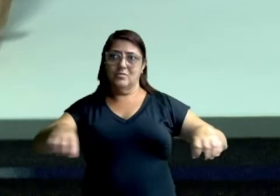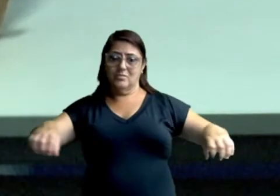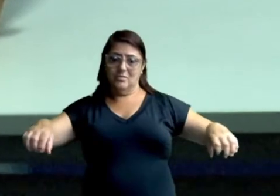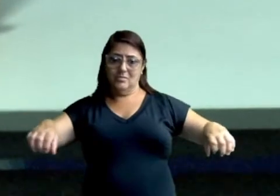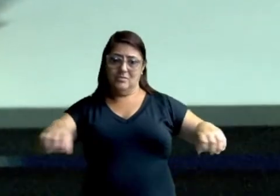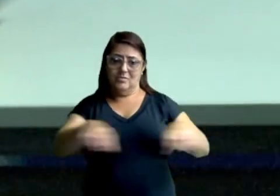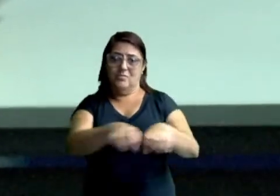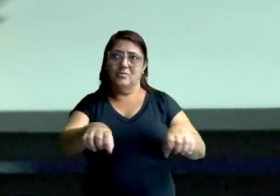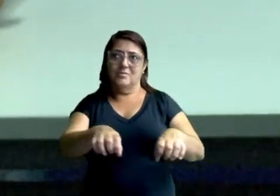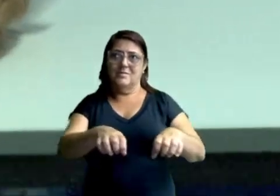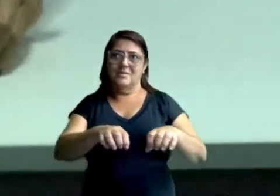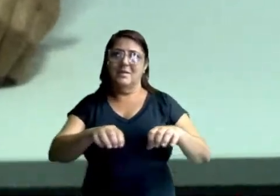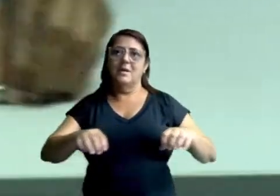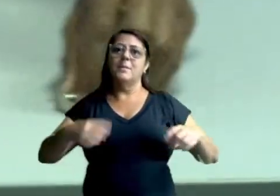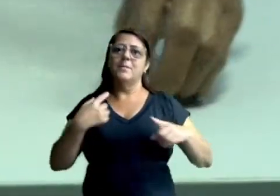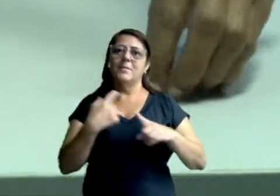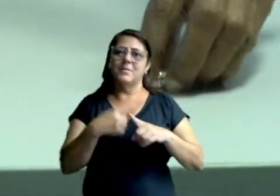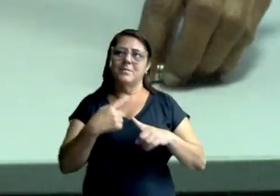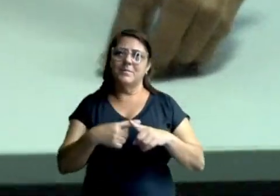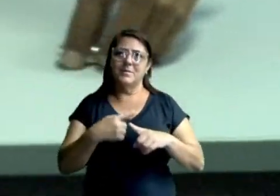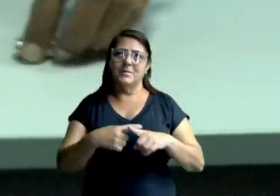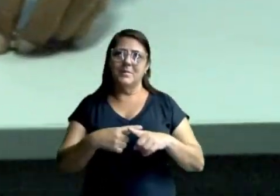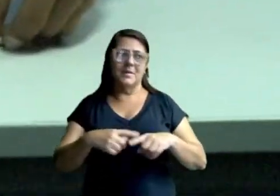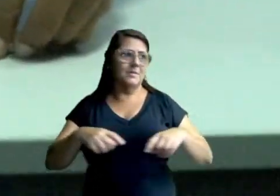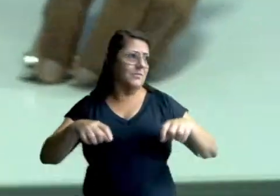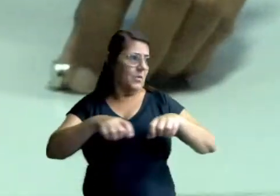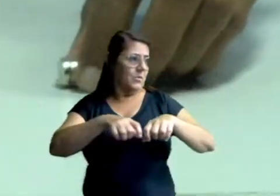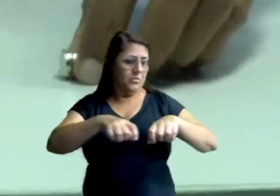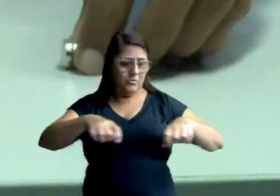rápida. Novamente, ó. Puxar aqui.